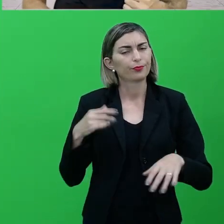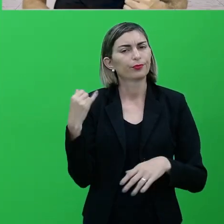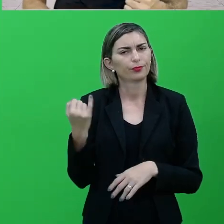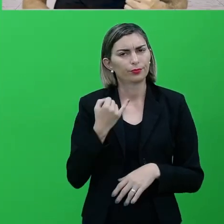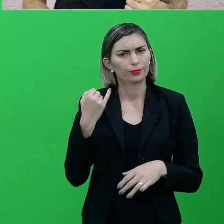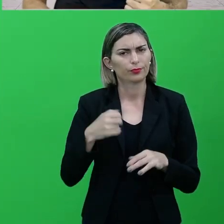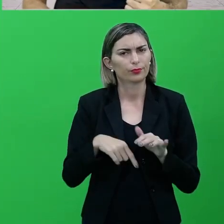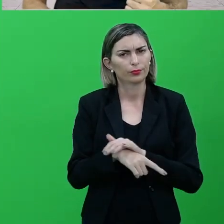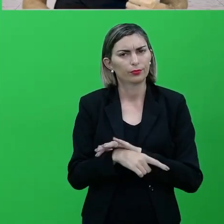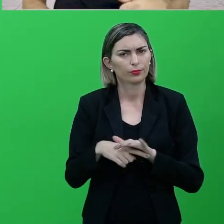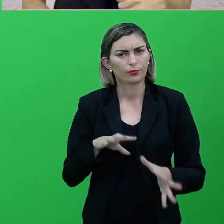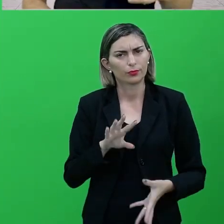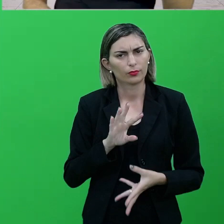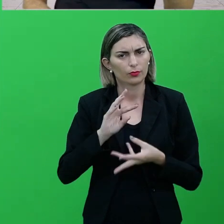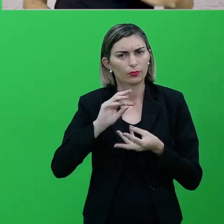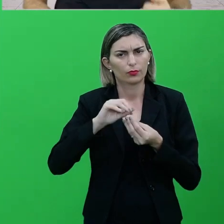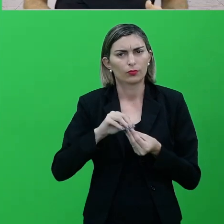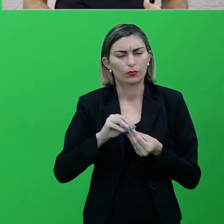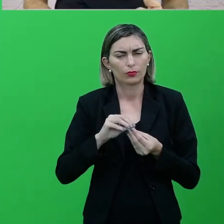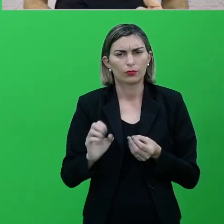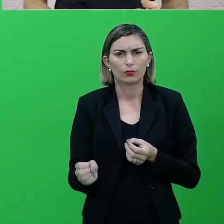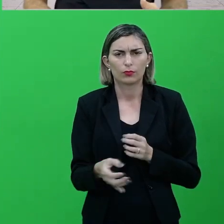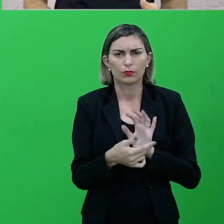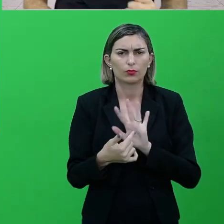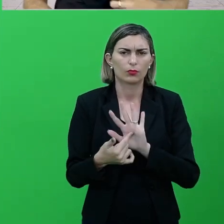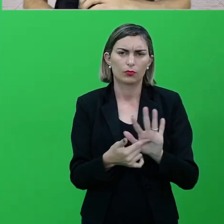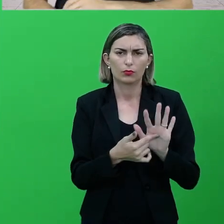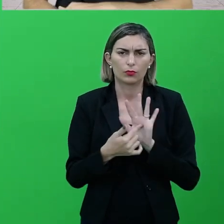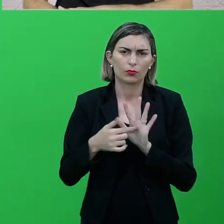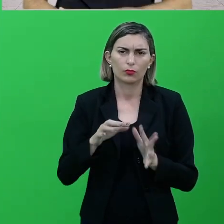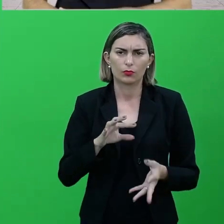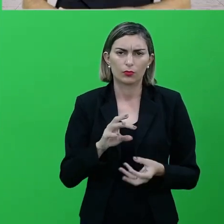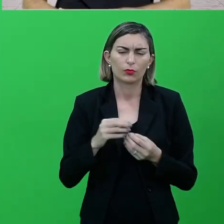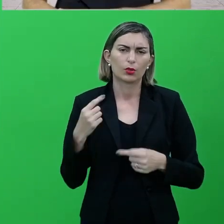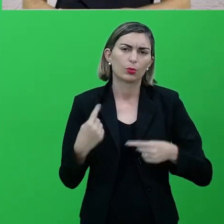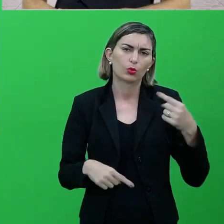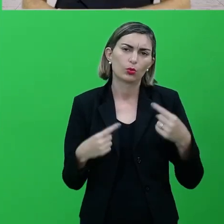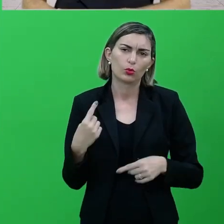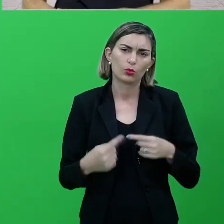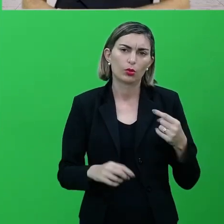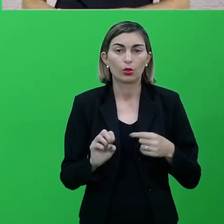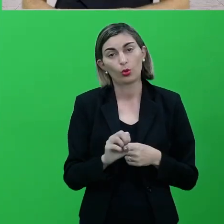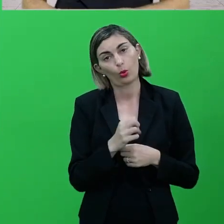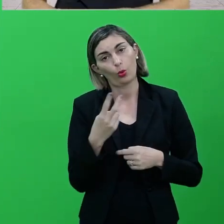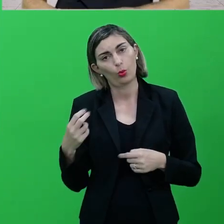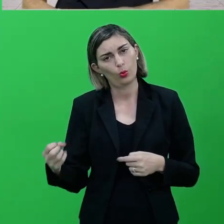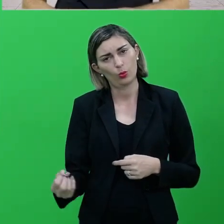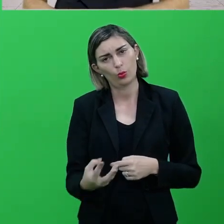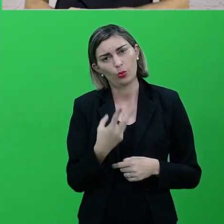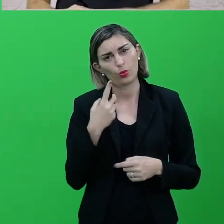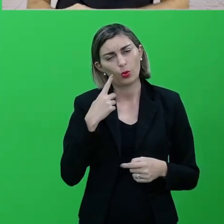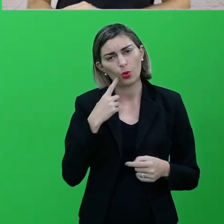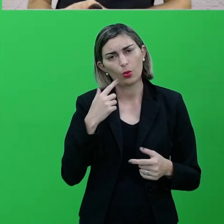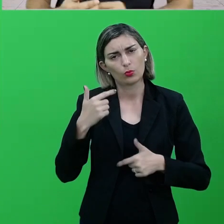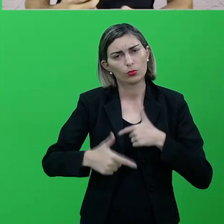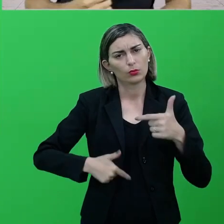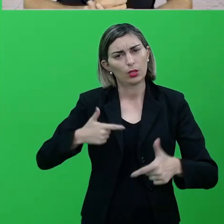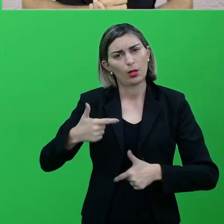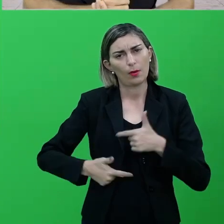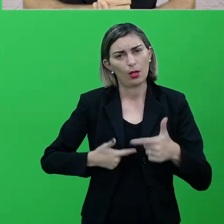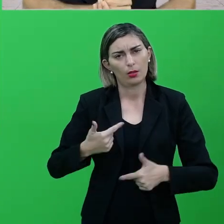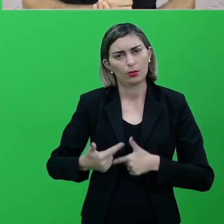pesquisas de implementação de inovação apresentem inovações como políticas ou inovações na prestação de serviços.